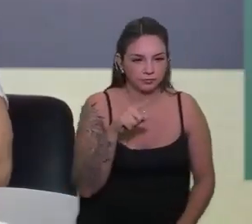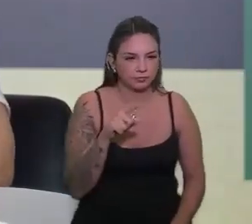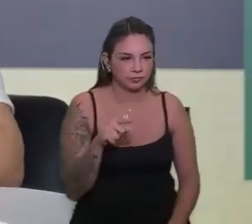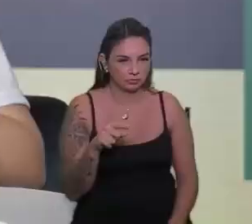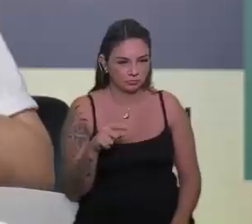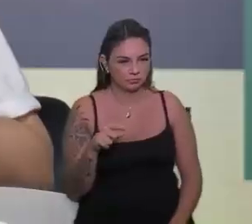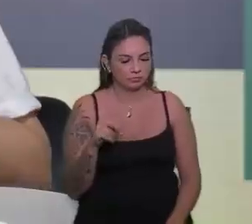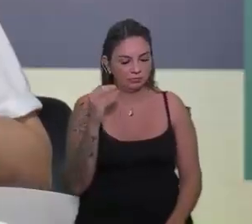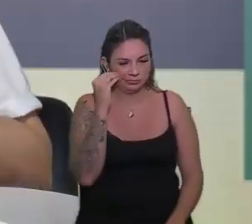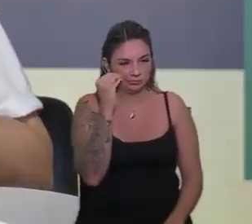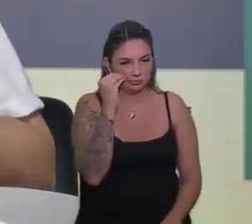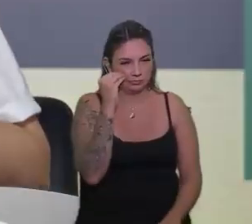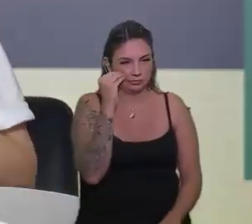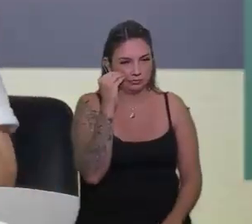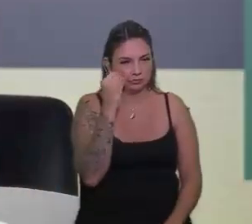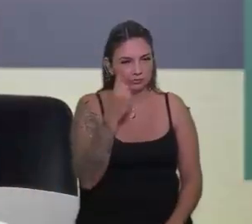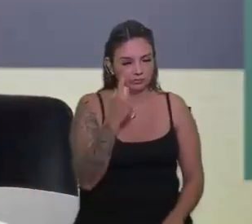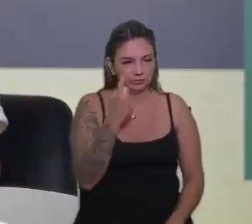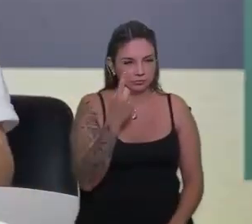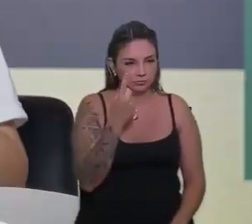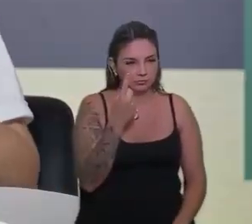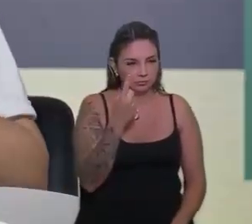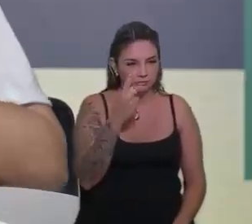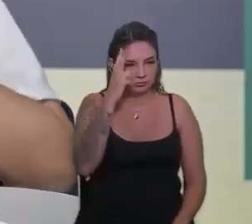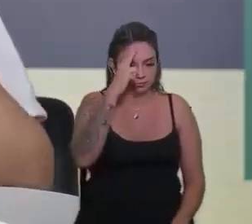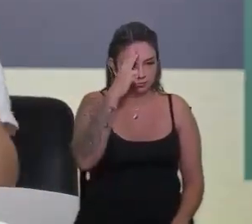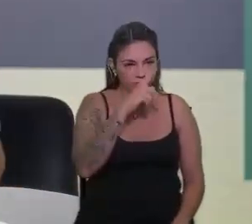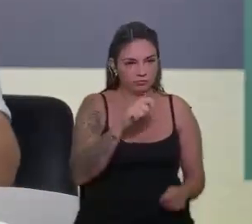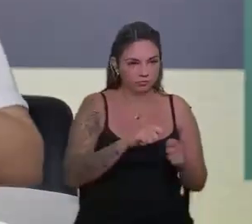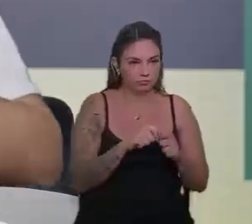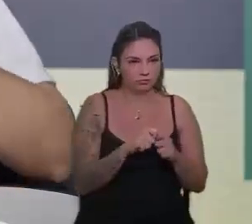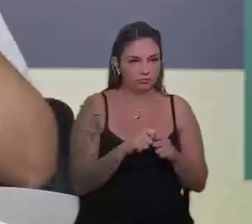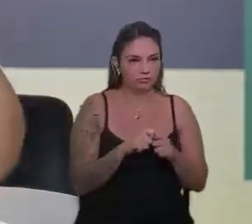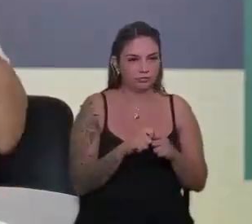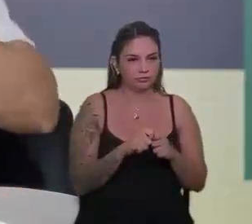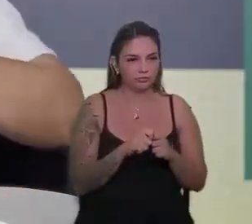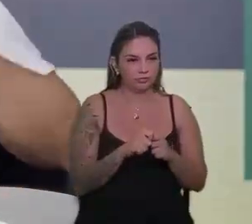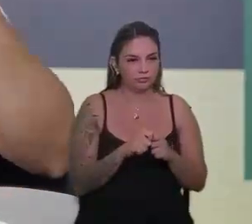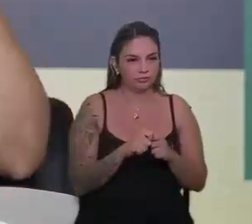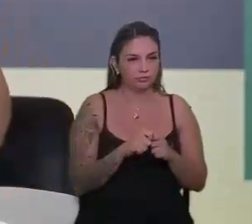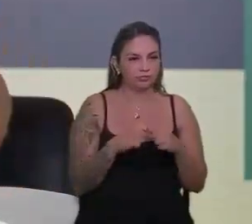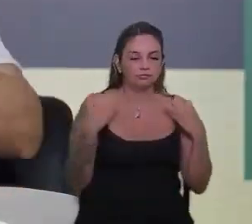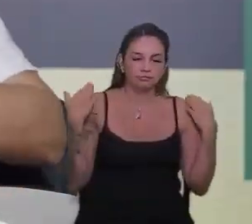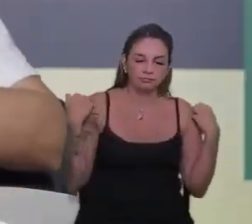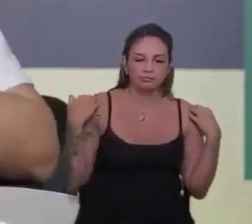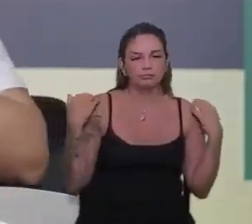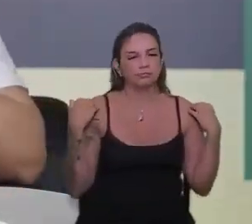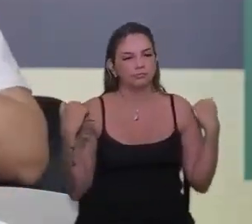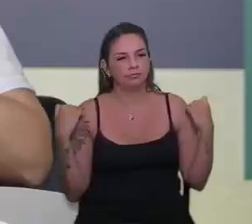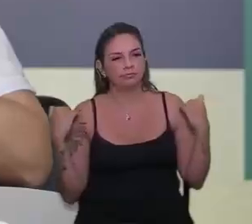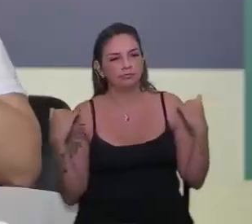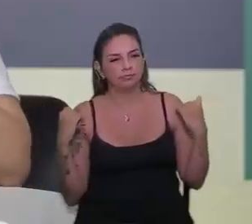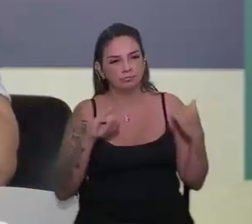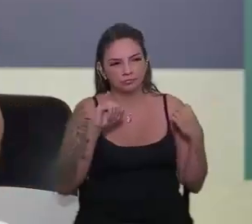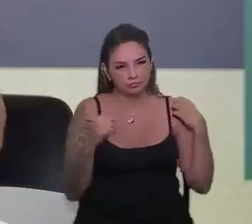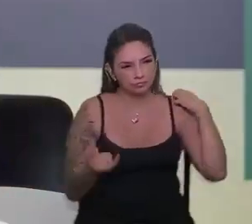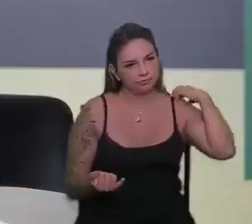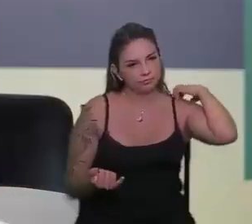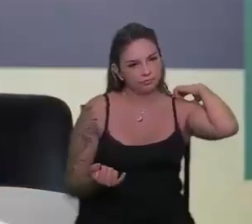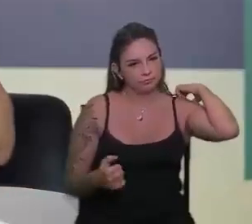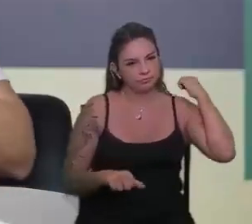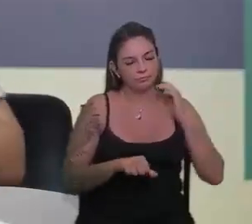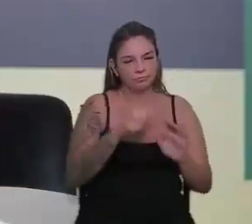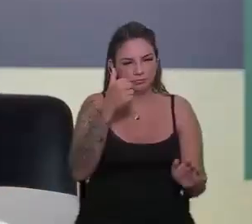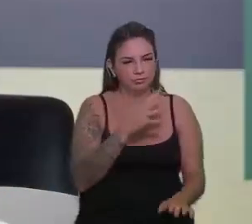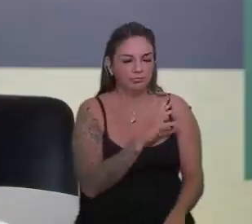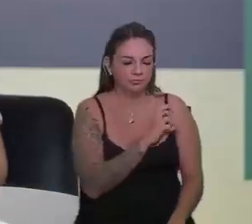sobre isso, assim, tentando levar um thrillerzinho, tentando fazer com que a aventura, a ação, o